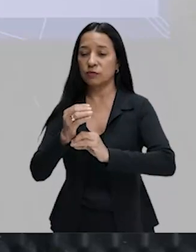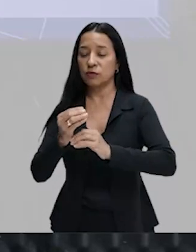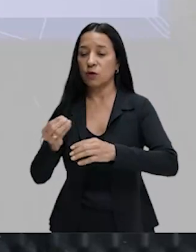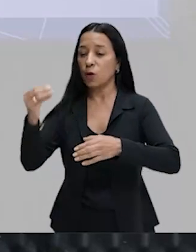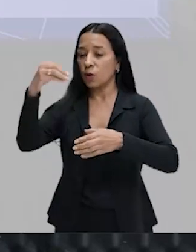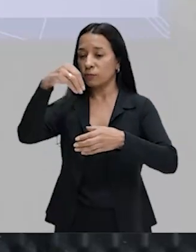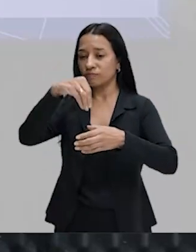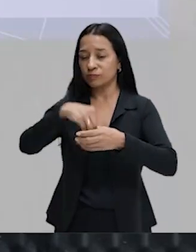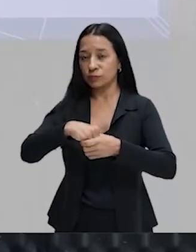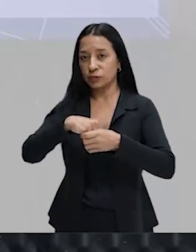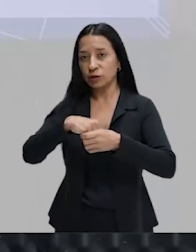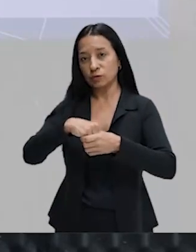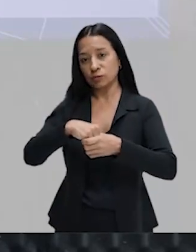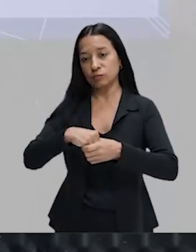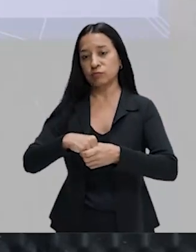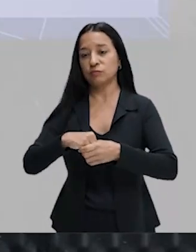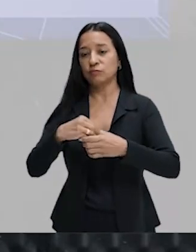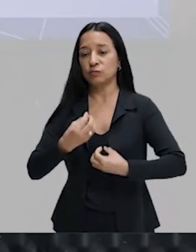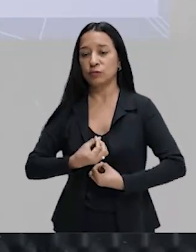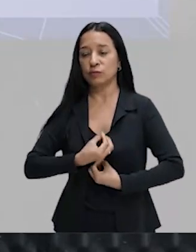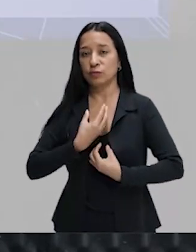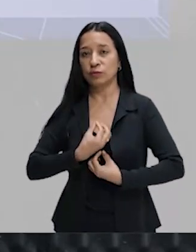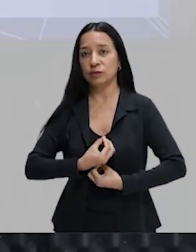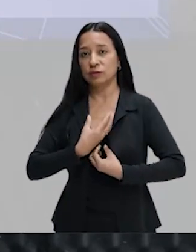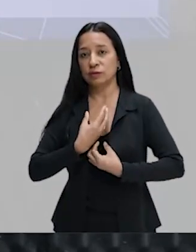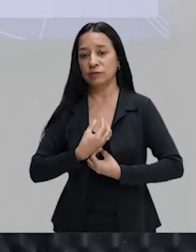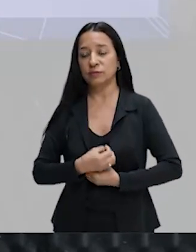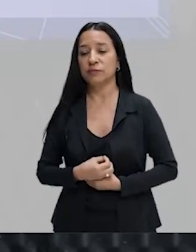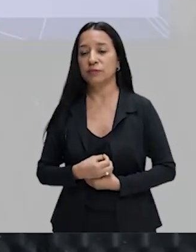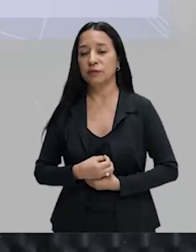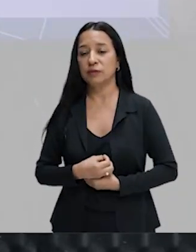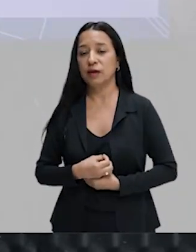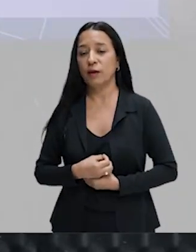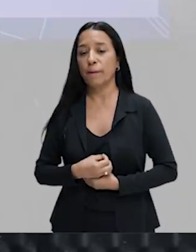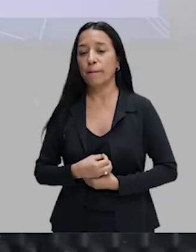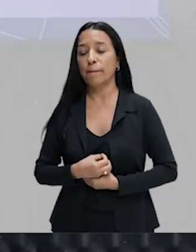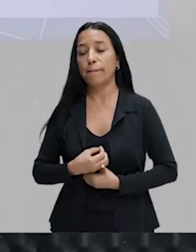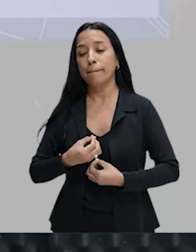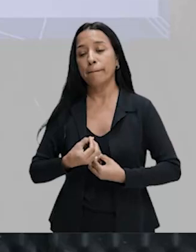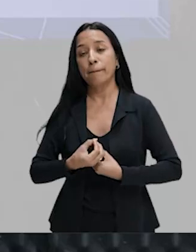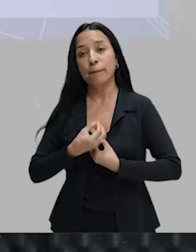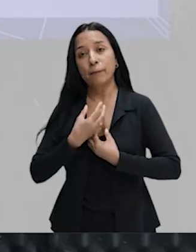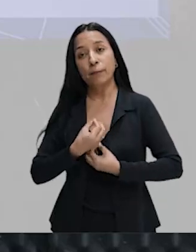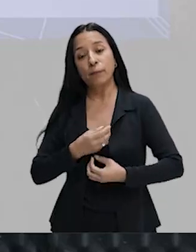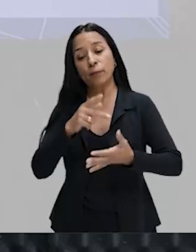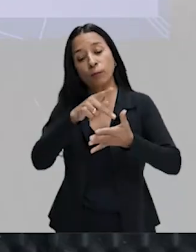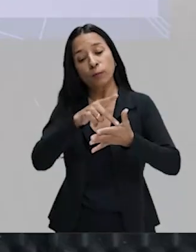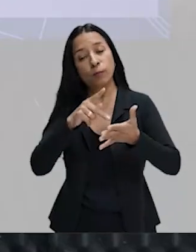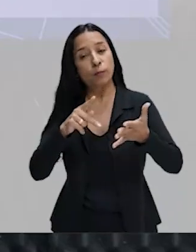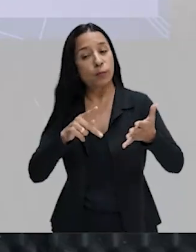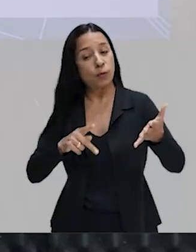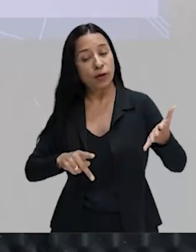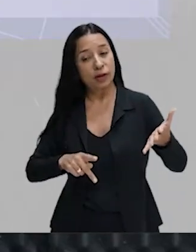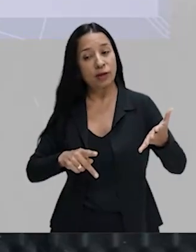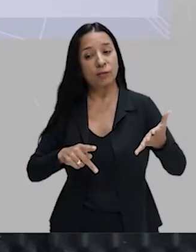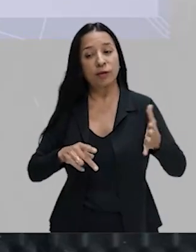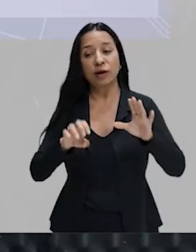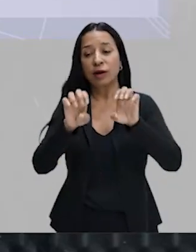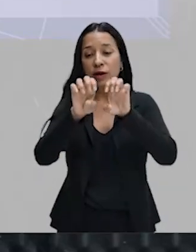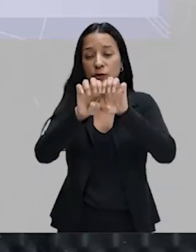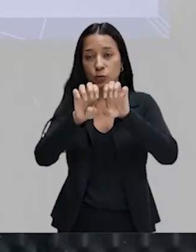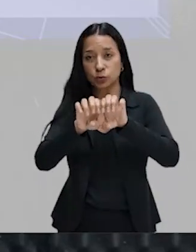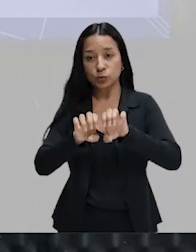do poema. Lembrando que poema é a estrutura e poesia é o conteúdo literário.